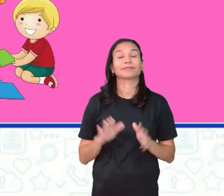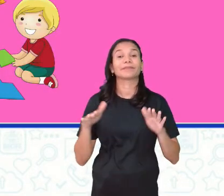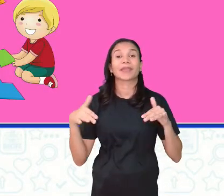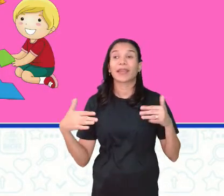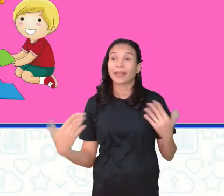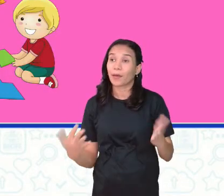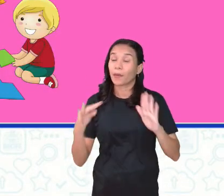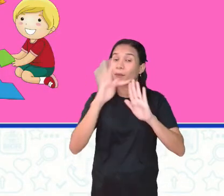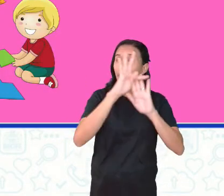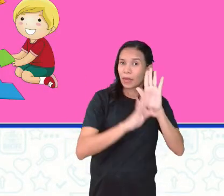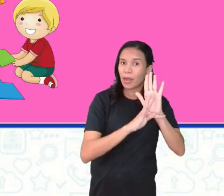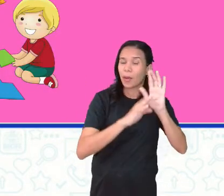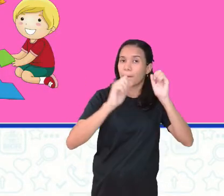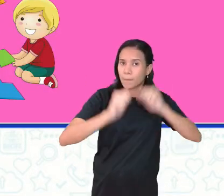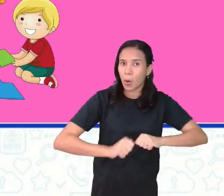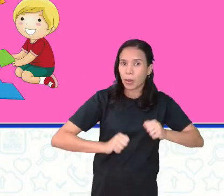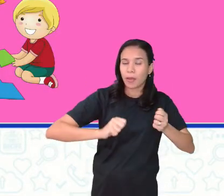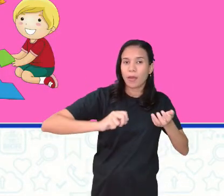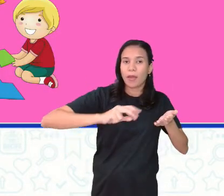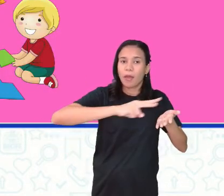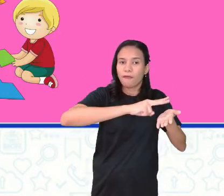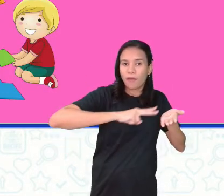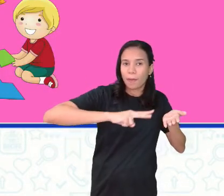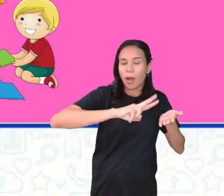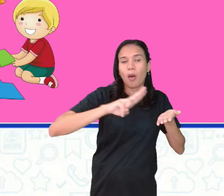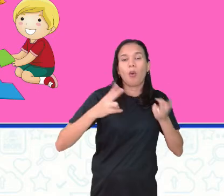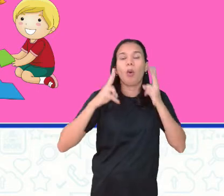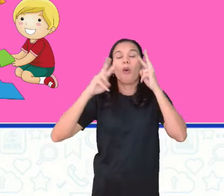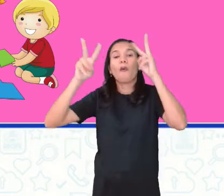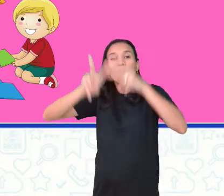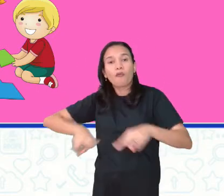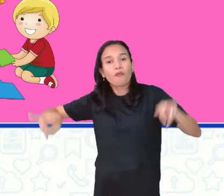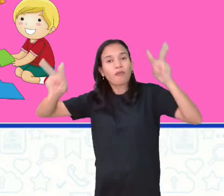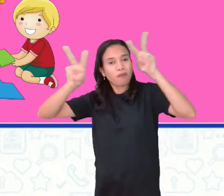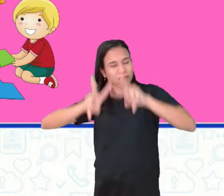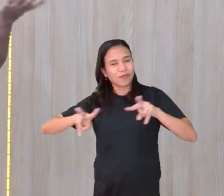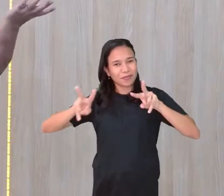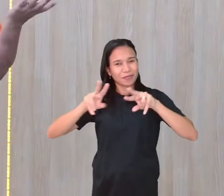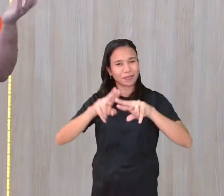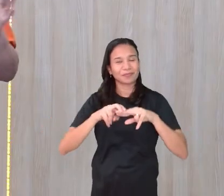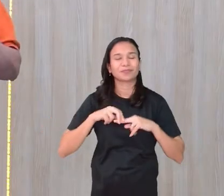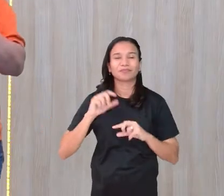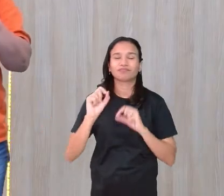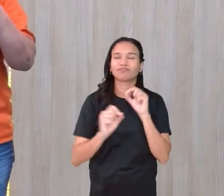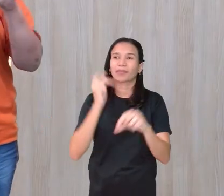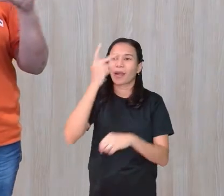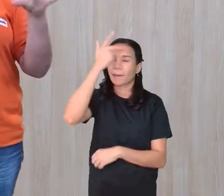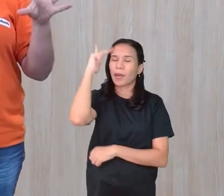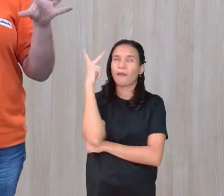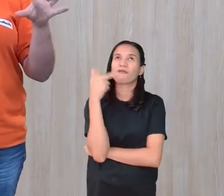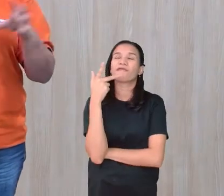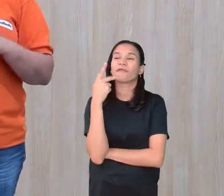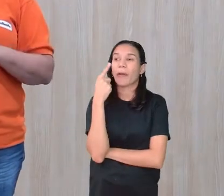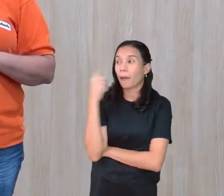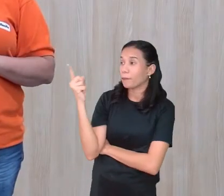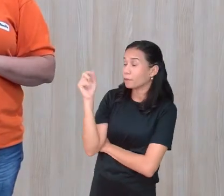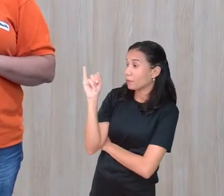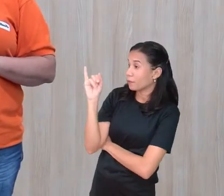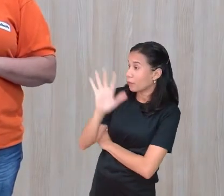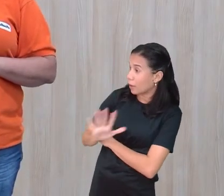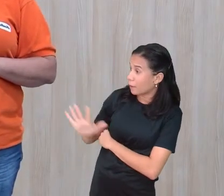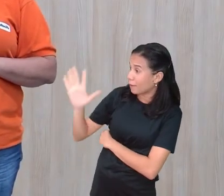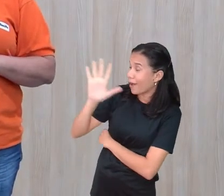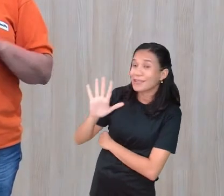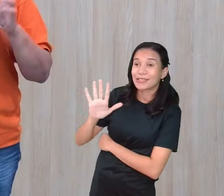Então, o texto pode ser verbal ou visual. Então, quando alguém diz assim, né, aqui é a imagem, não é?